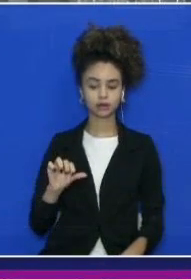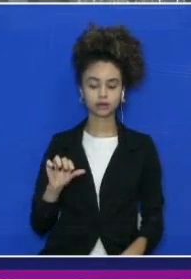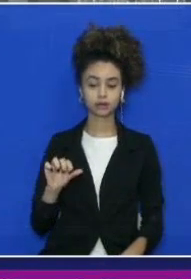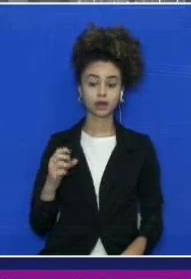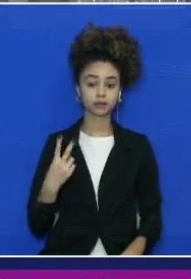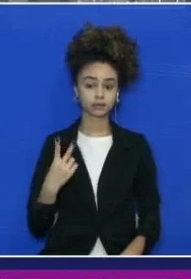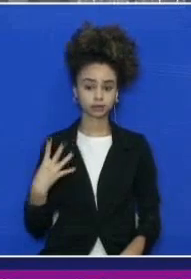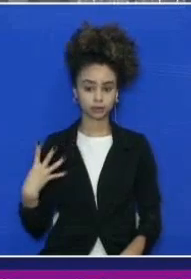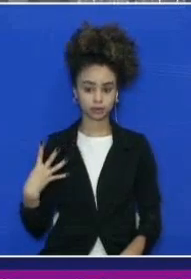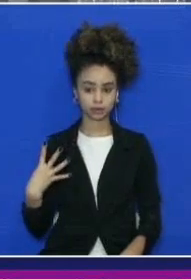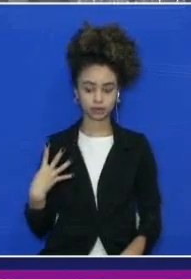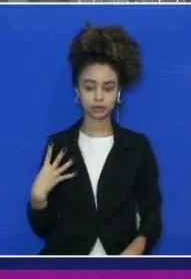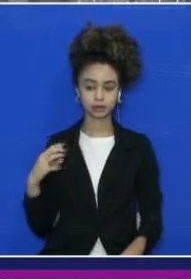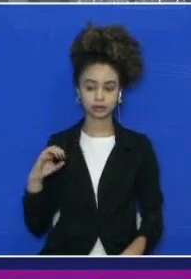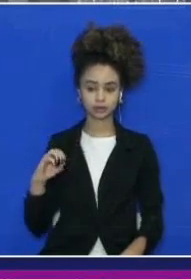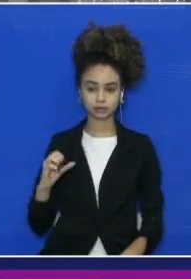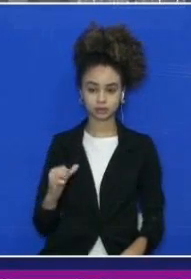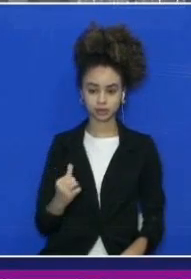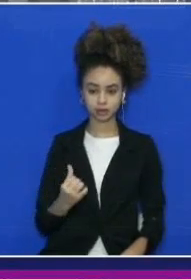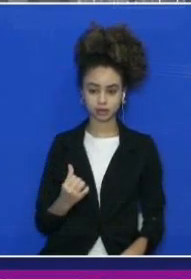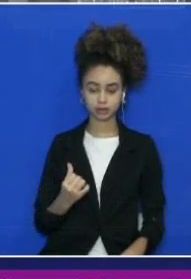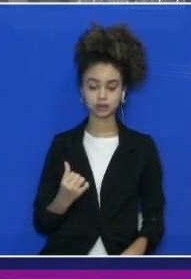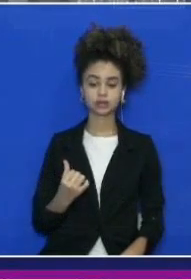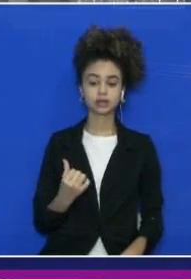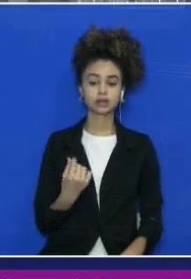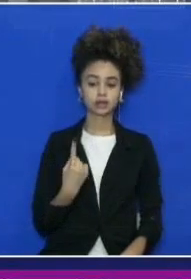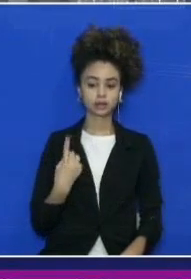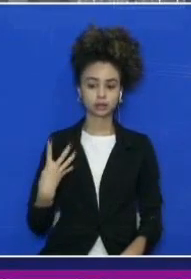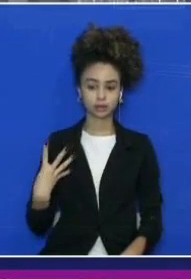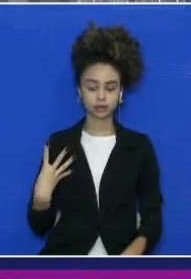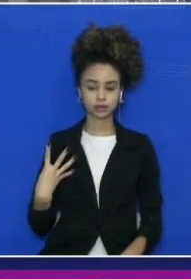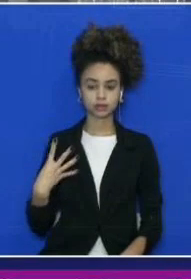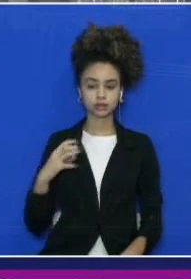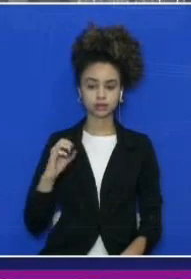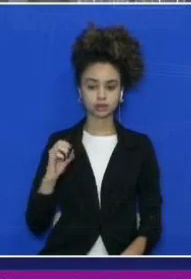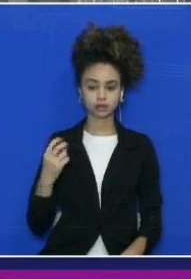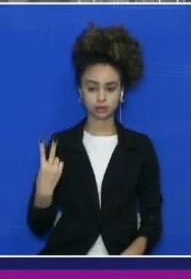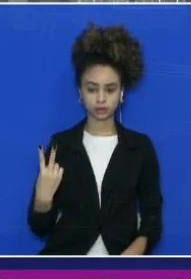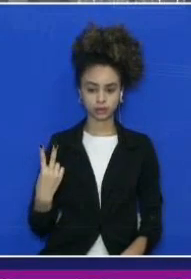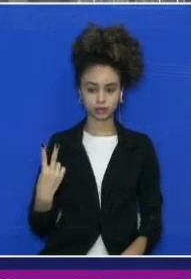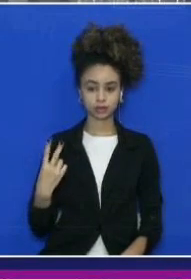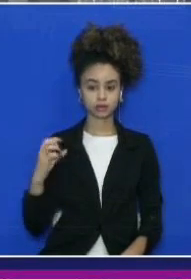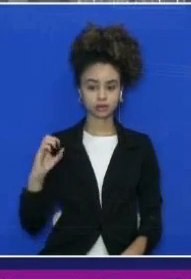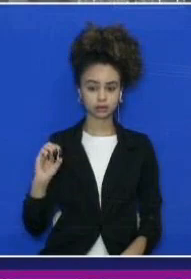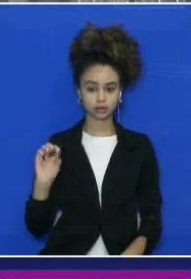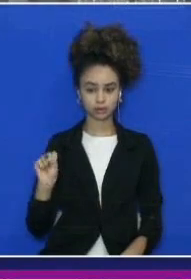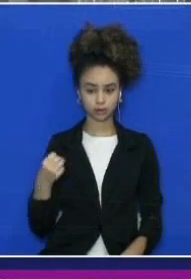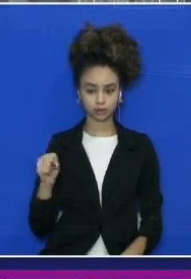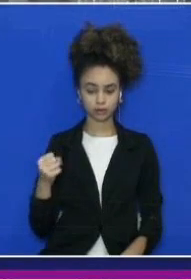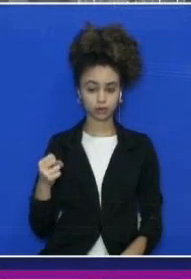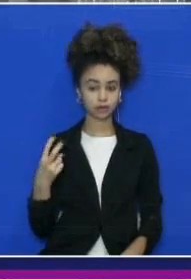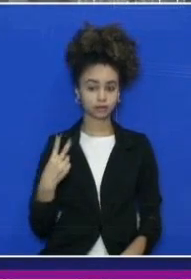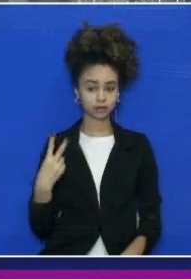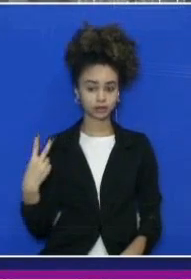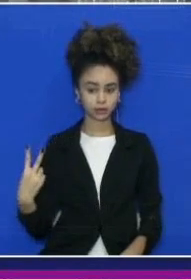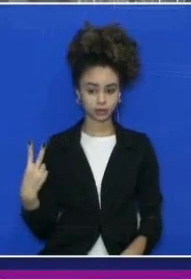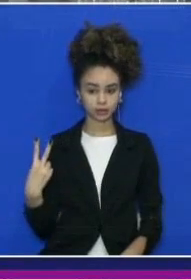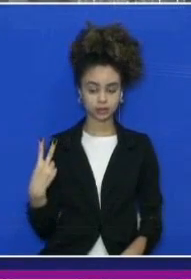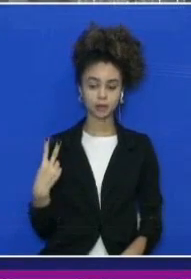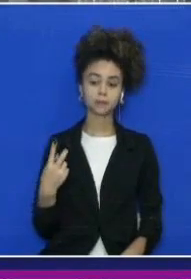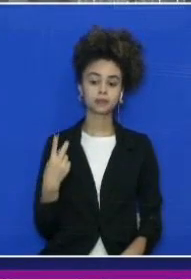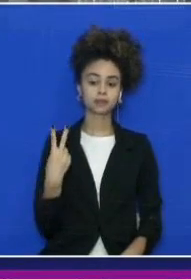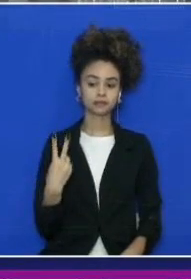19, 24, 06, 14, 02, 08,